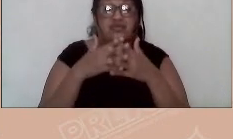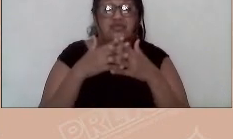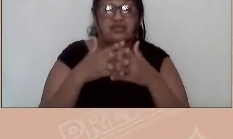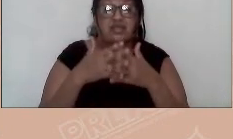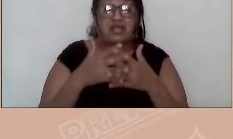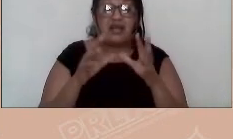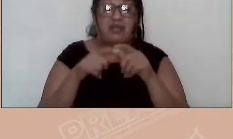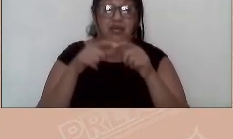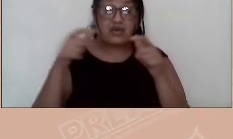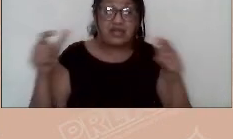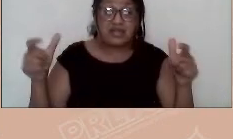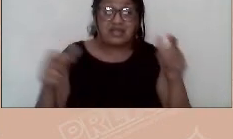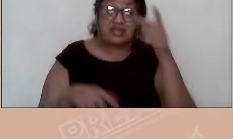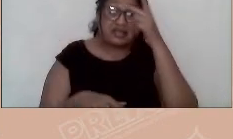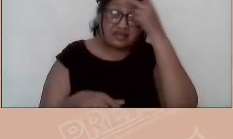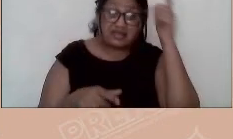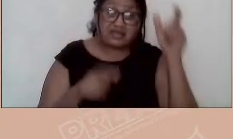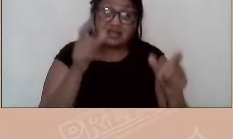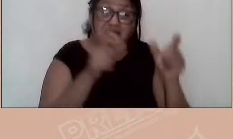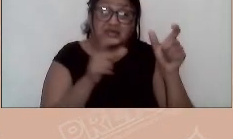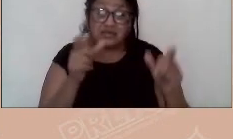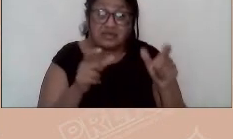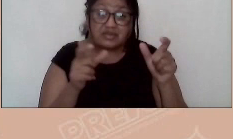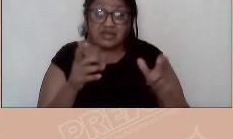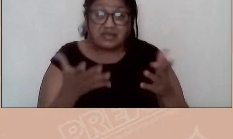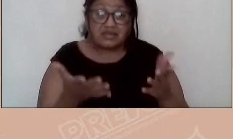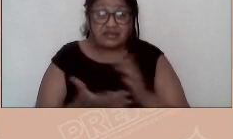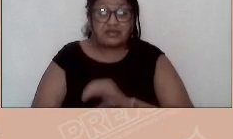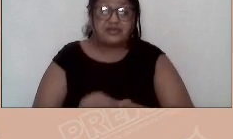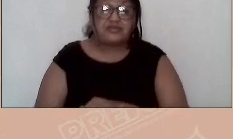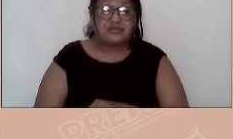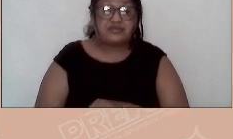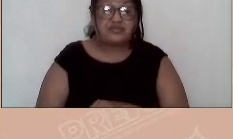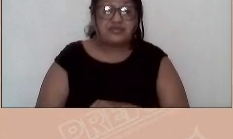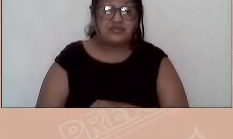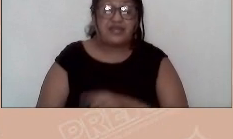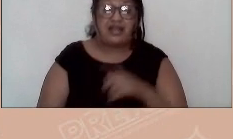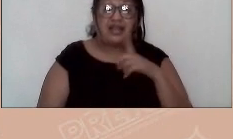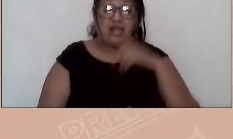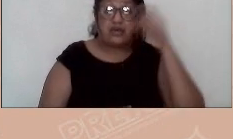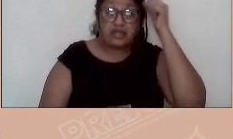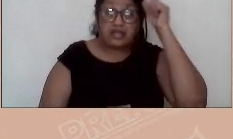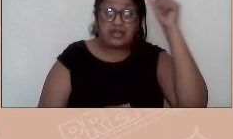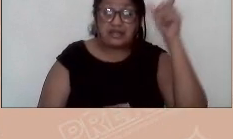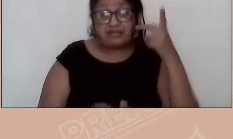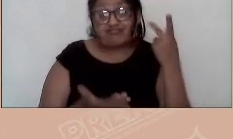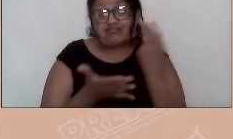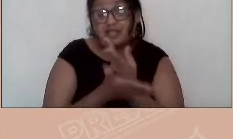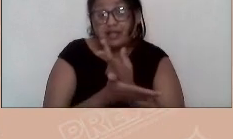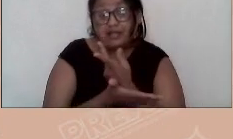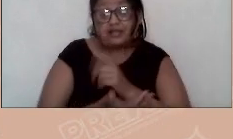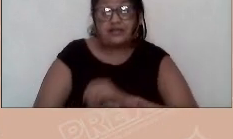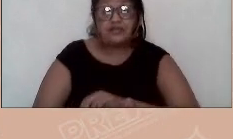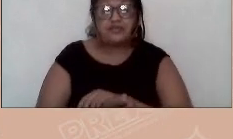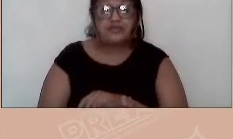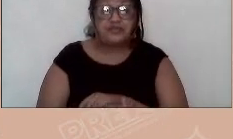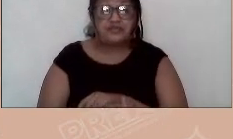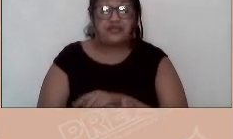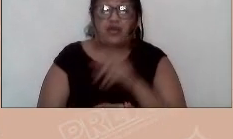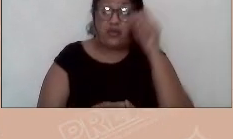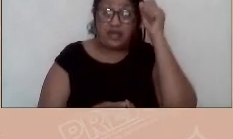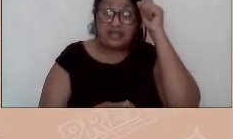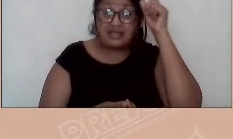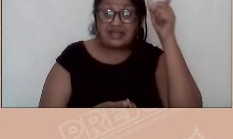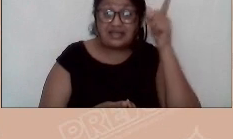maioria das pessoas most people have a mistaken idea tem uma ideia errônea uma ideia